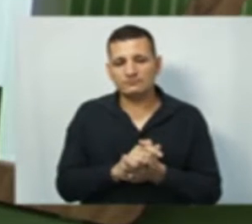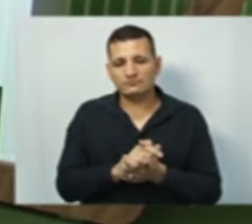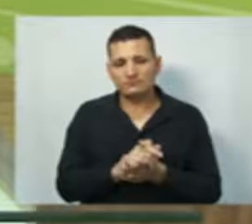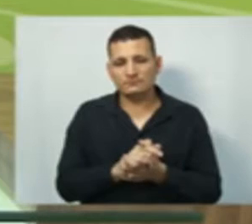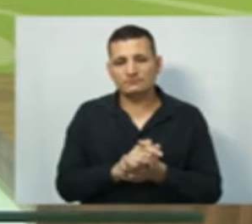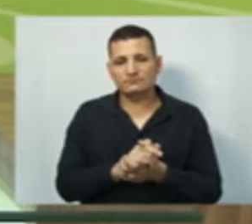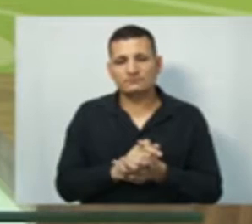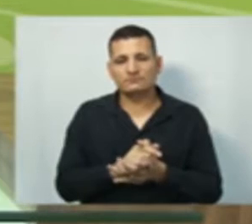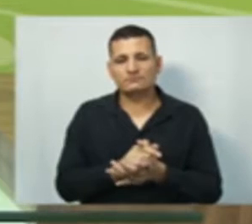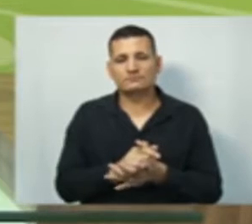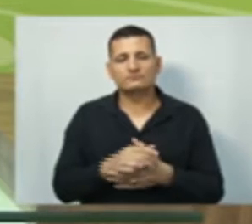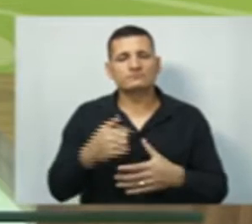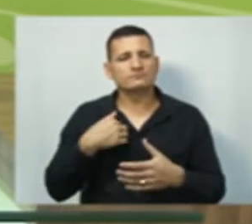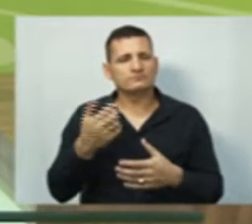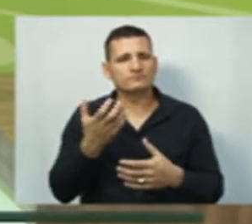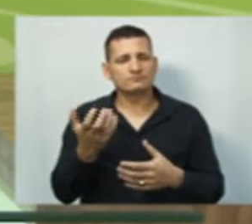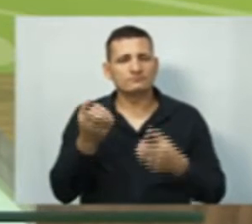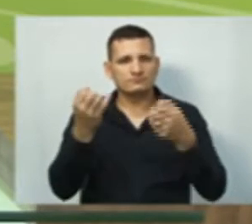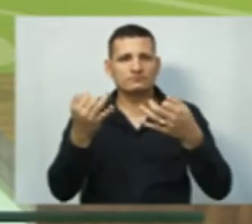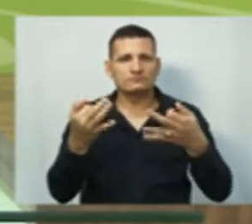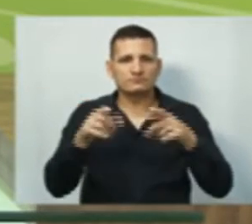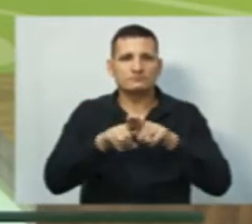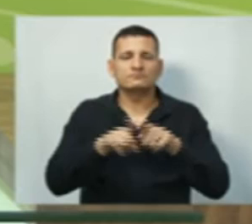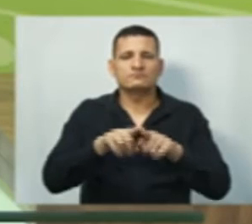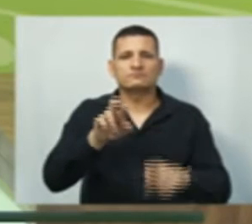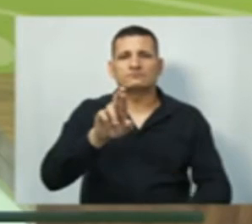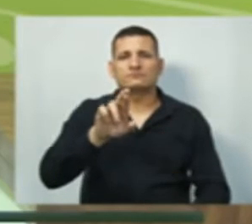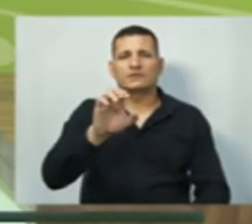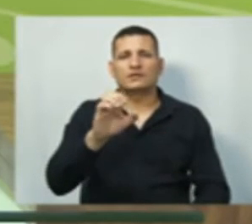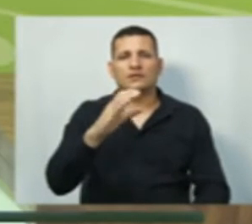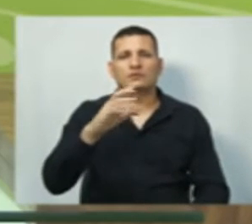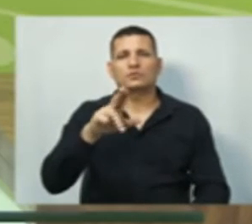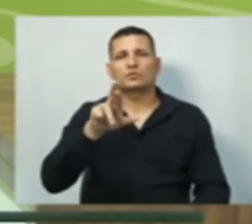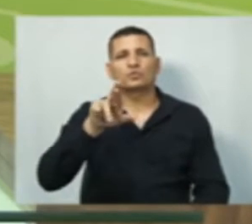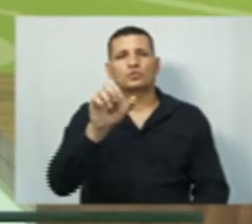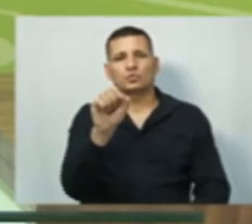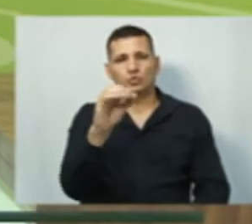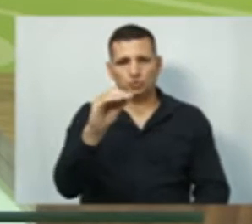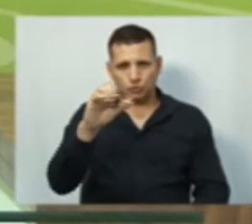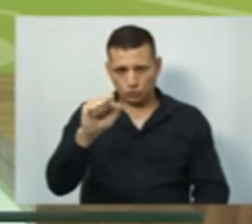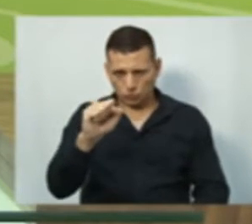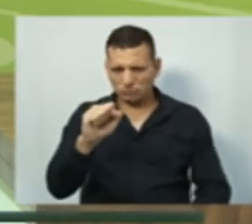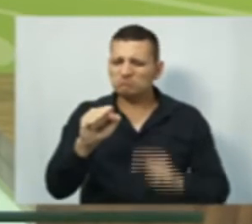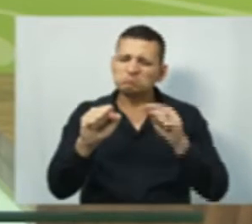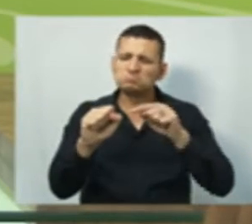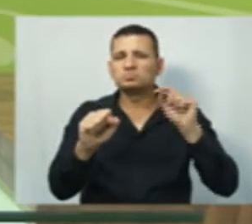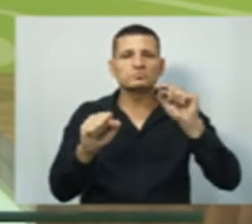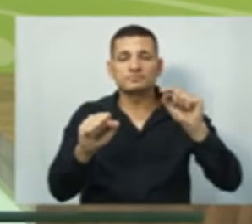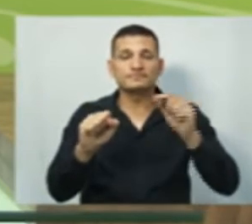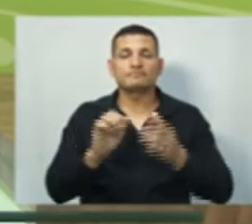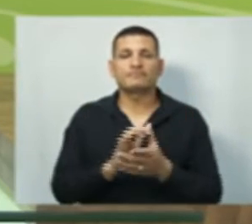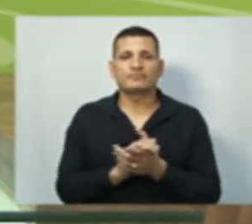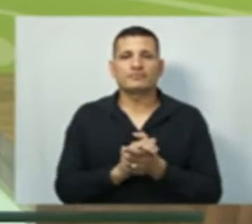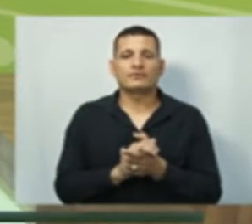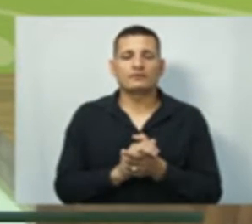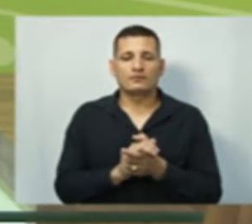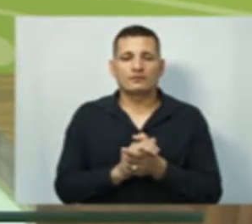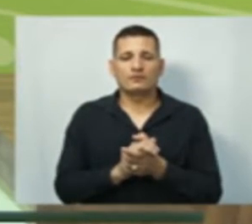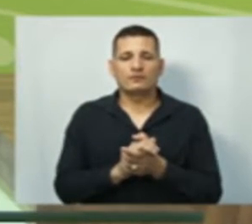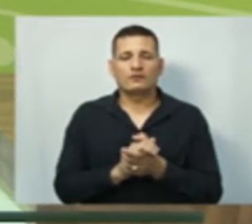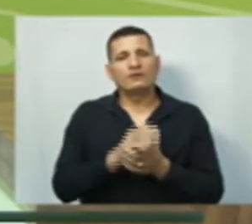Só queria tratar um pouquinho dessa questão dos recursos. O que a gente imagina como recursos? Quando a gente imagina para uma